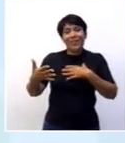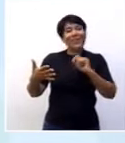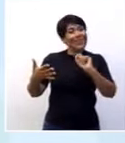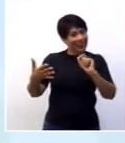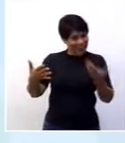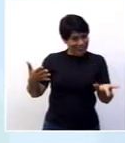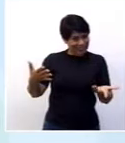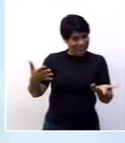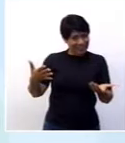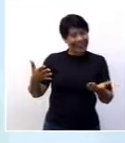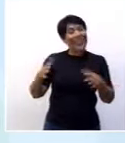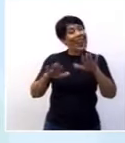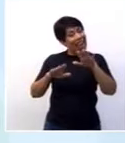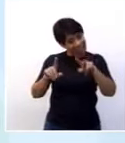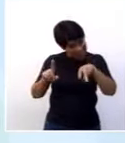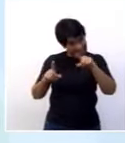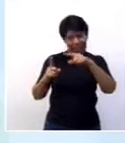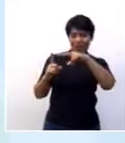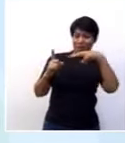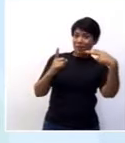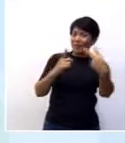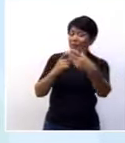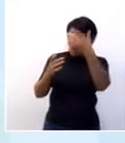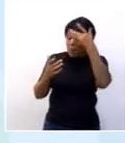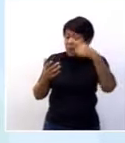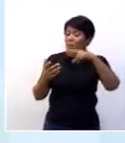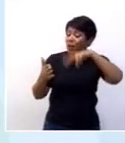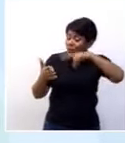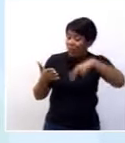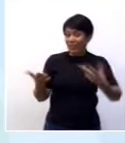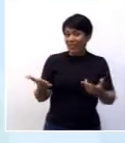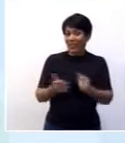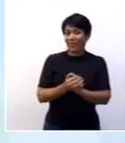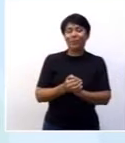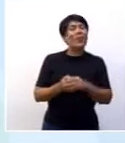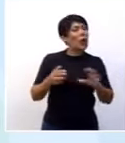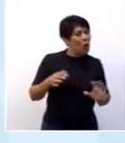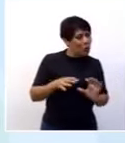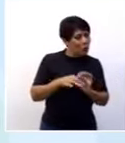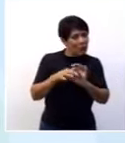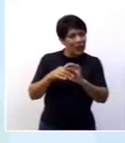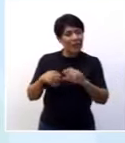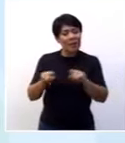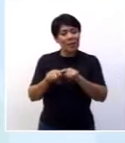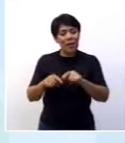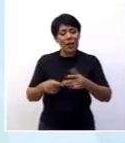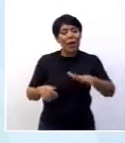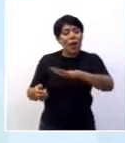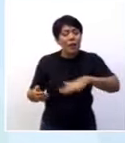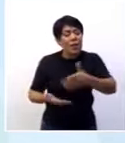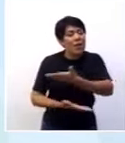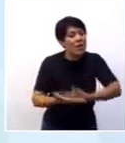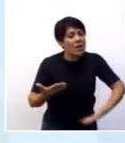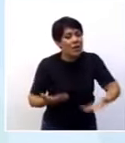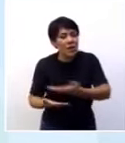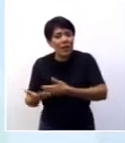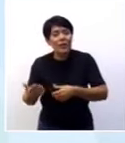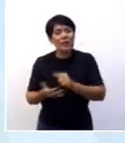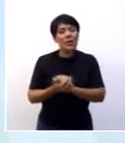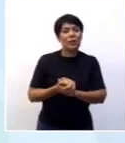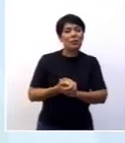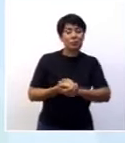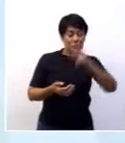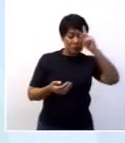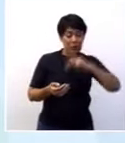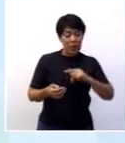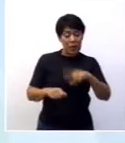Essa é a perspectiva do leitor, tá certo? Lá no contexto, ambiente de interação do eu lírico, caracterização do